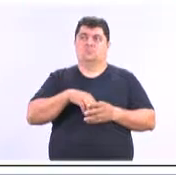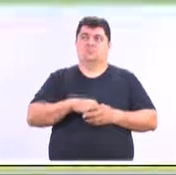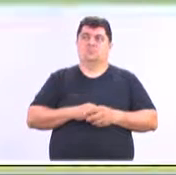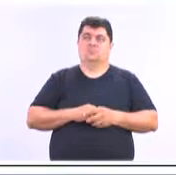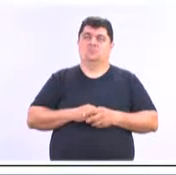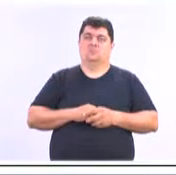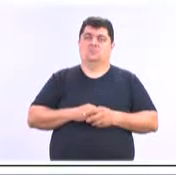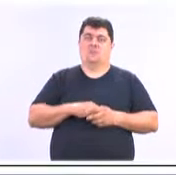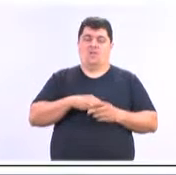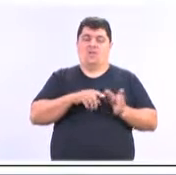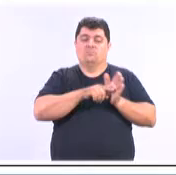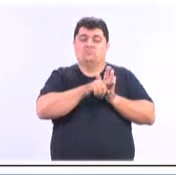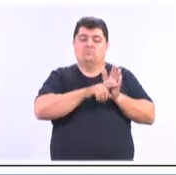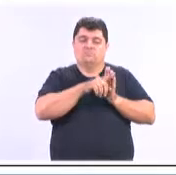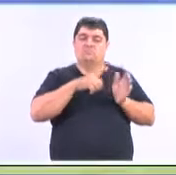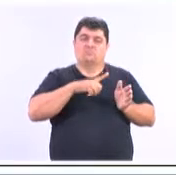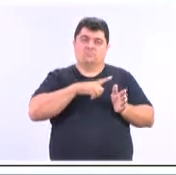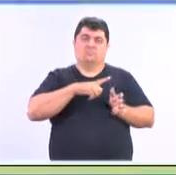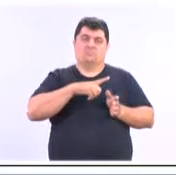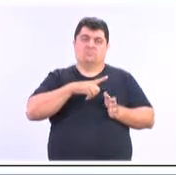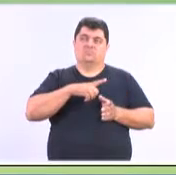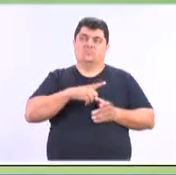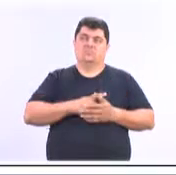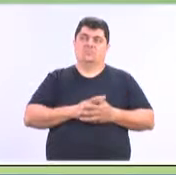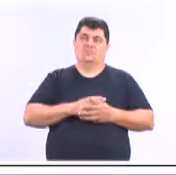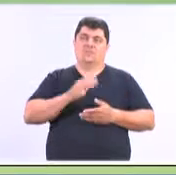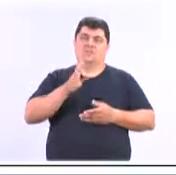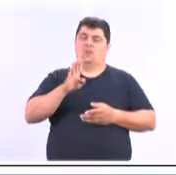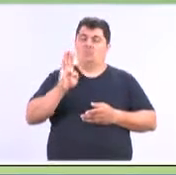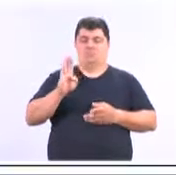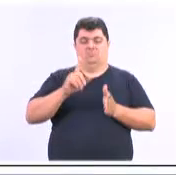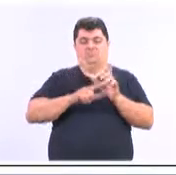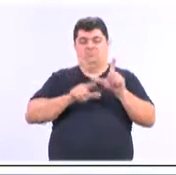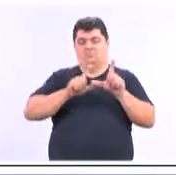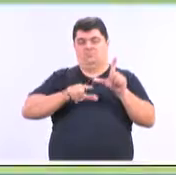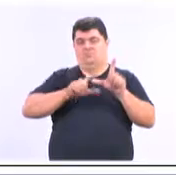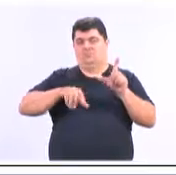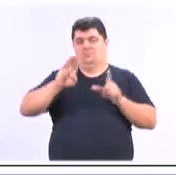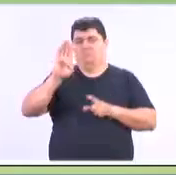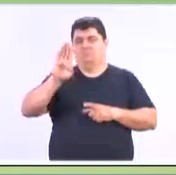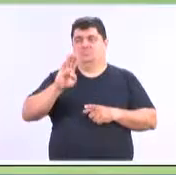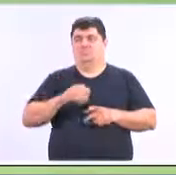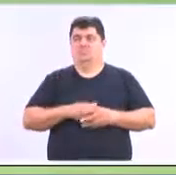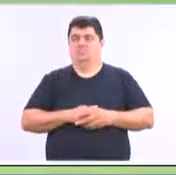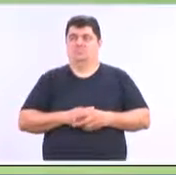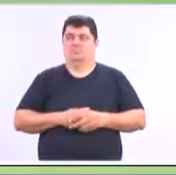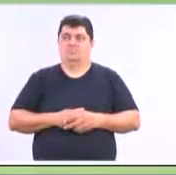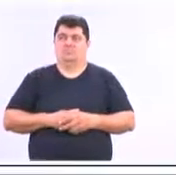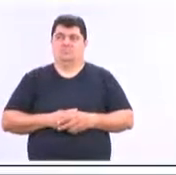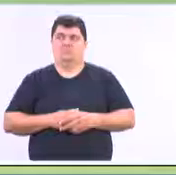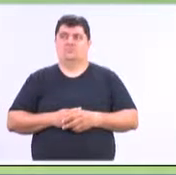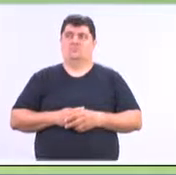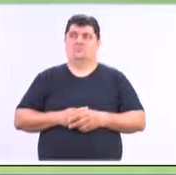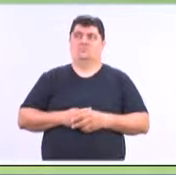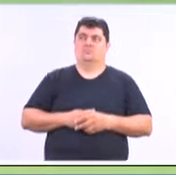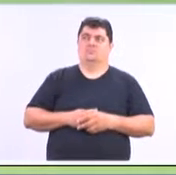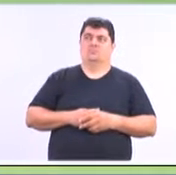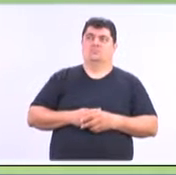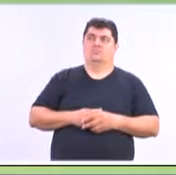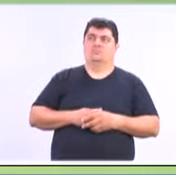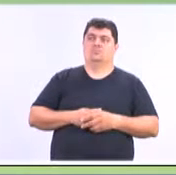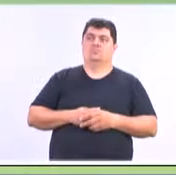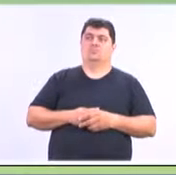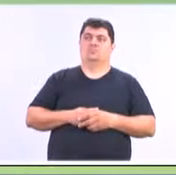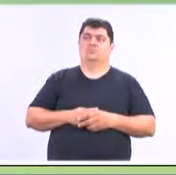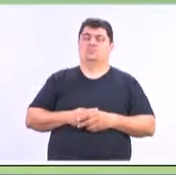vai na questão lá em si, vou voltar aqui. Quando a gente chega na questão,